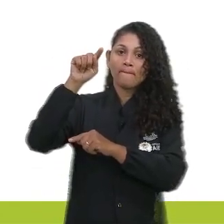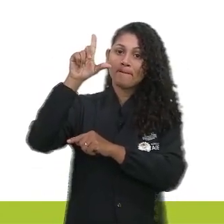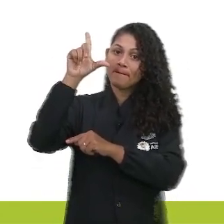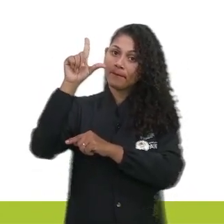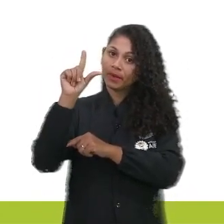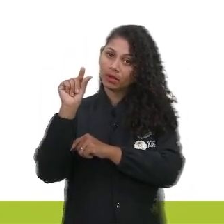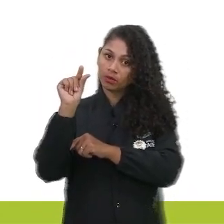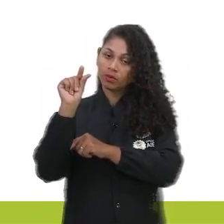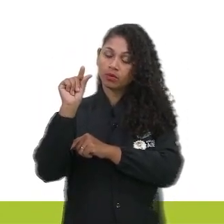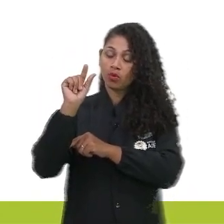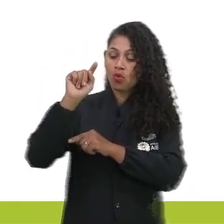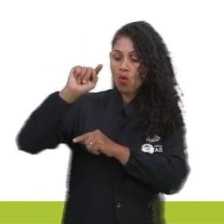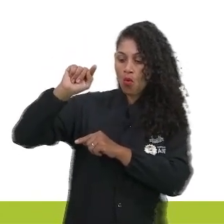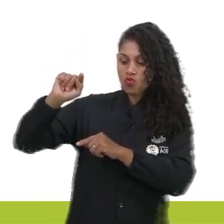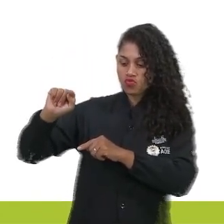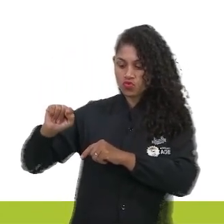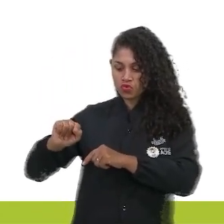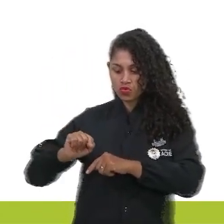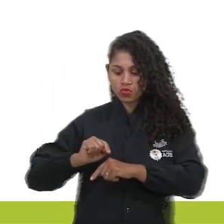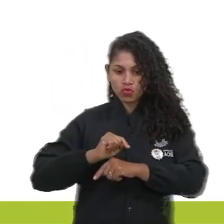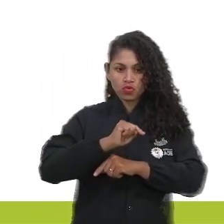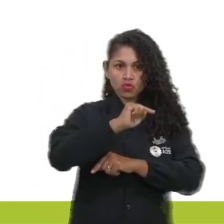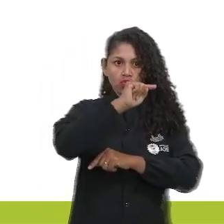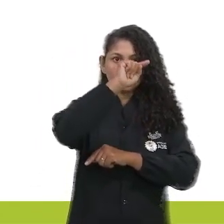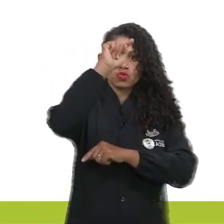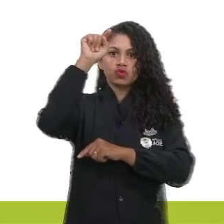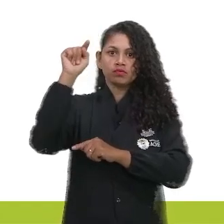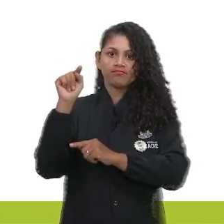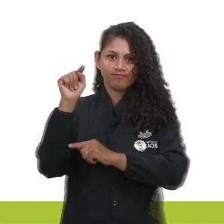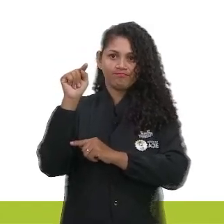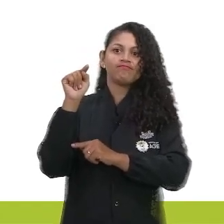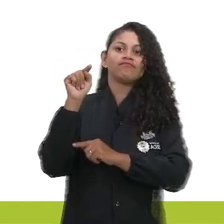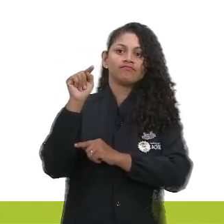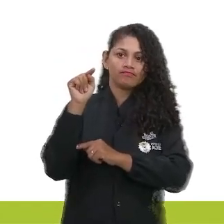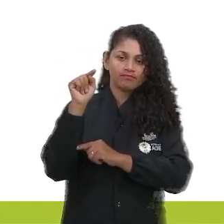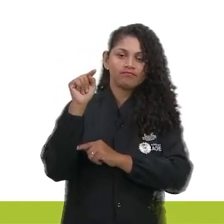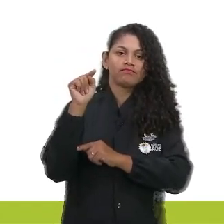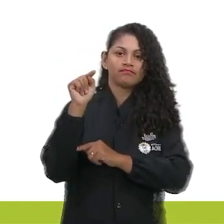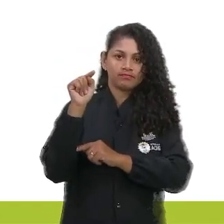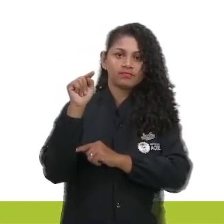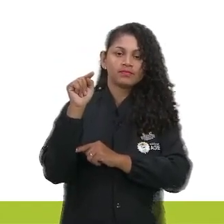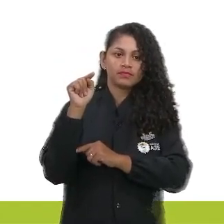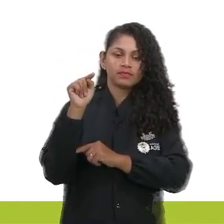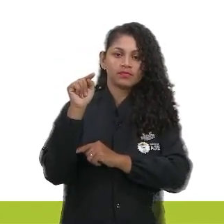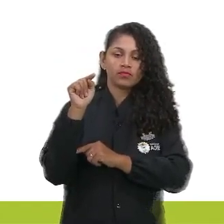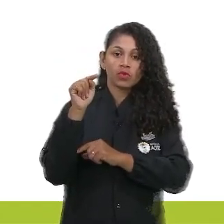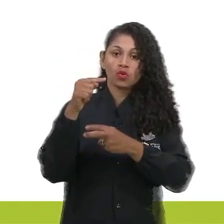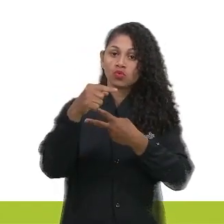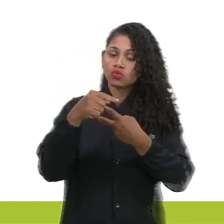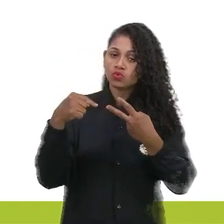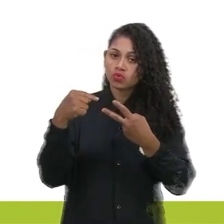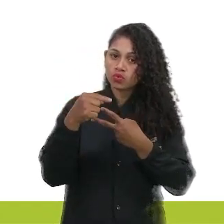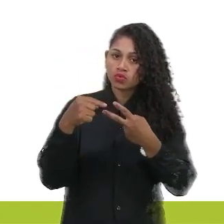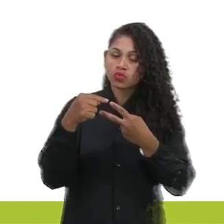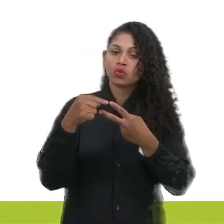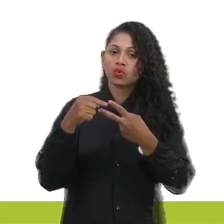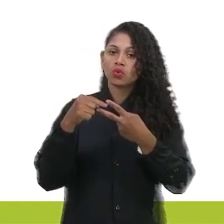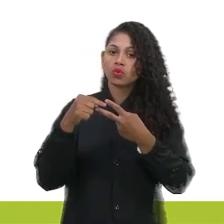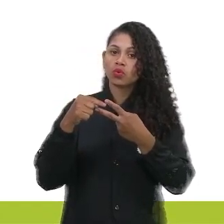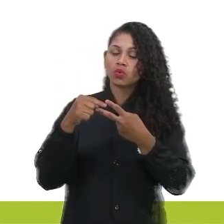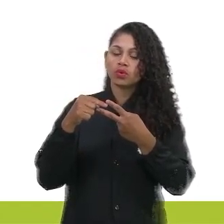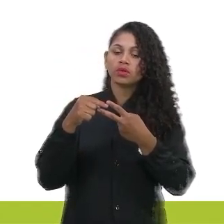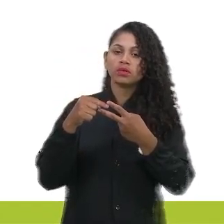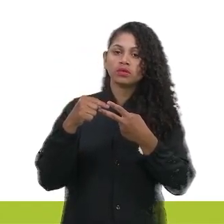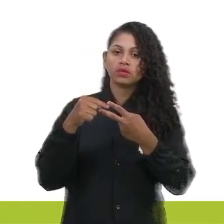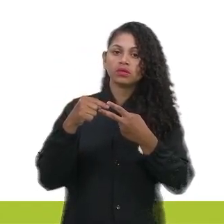Em qualquer caso, esses dois caminhos são chamados arcos de circunferência. Mas, quando eu